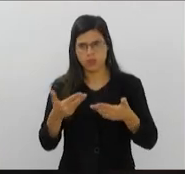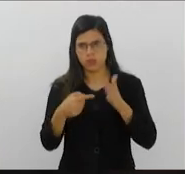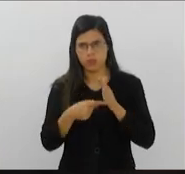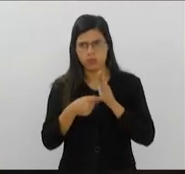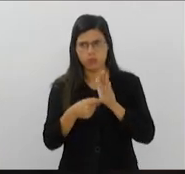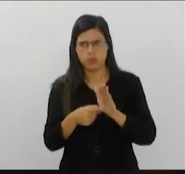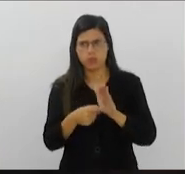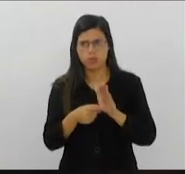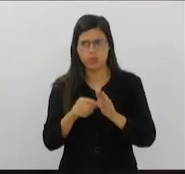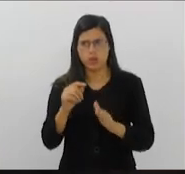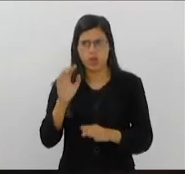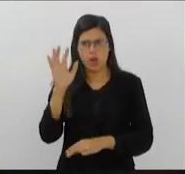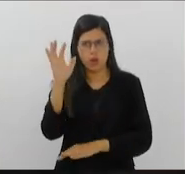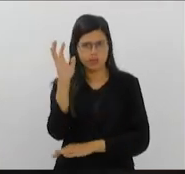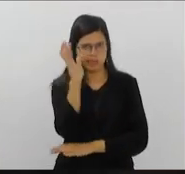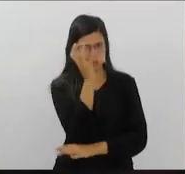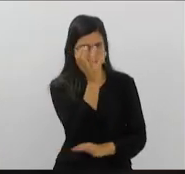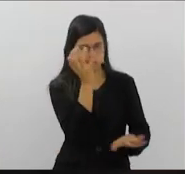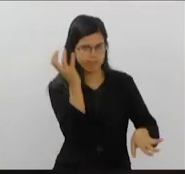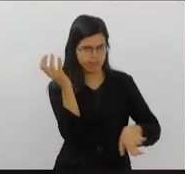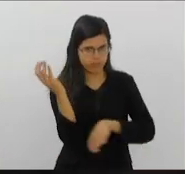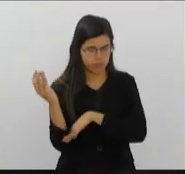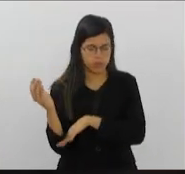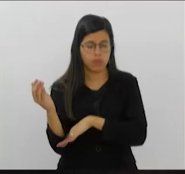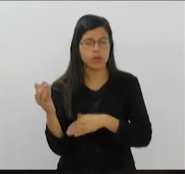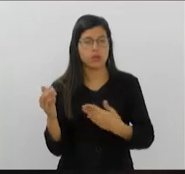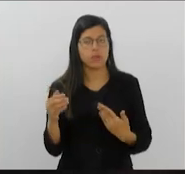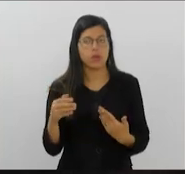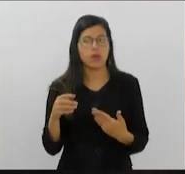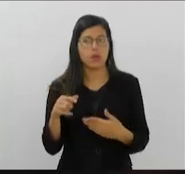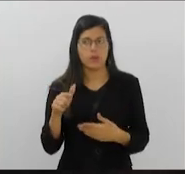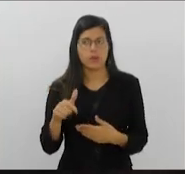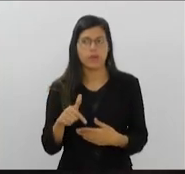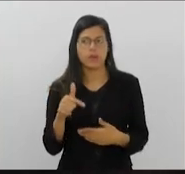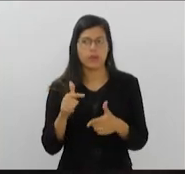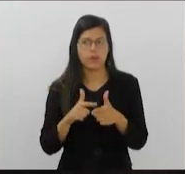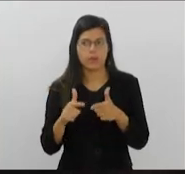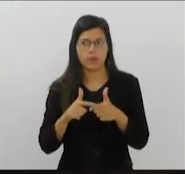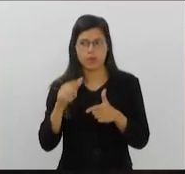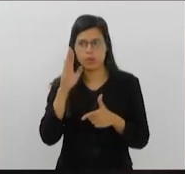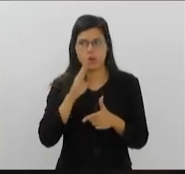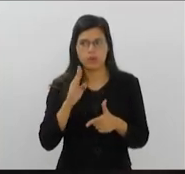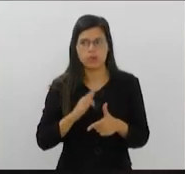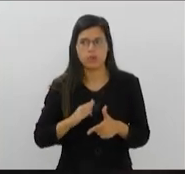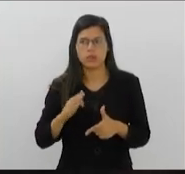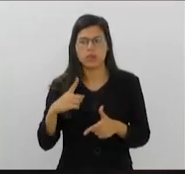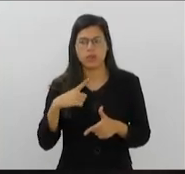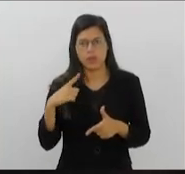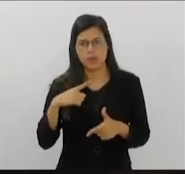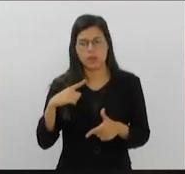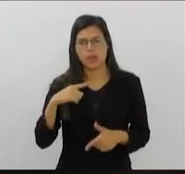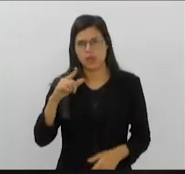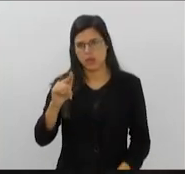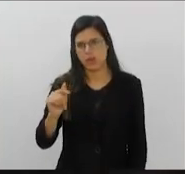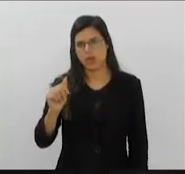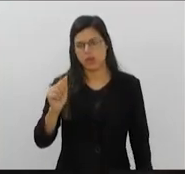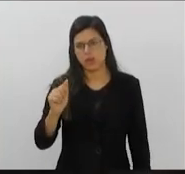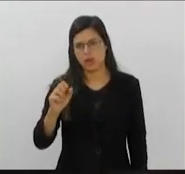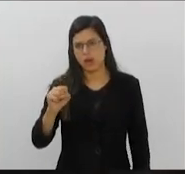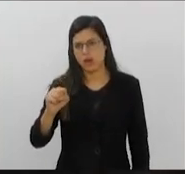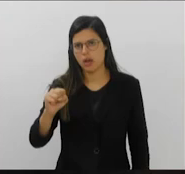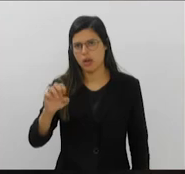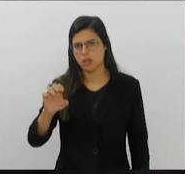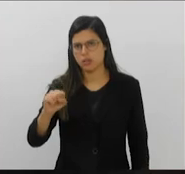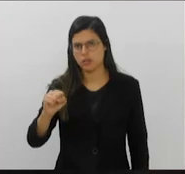o desmatamento é uma das maiores fatores de emissão do Brasil de gases de efeito estufa. É um dos maiores